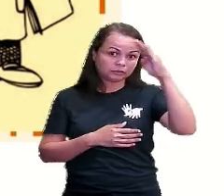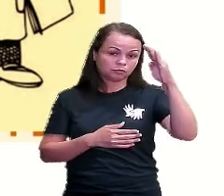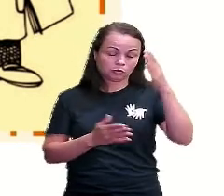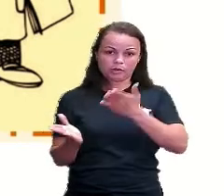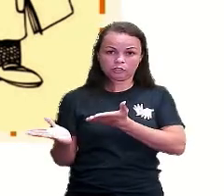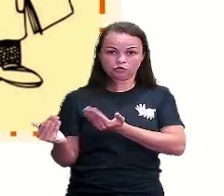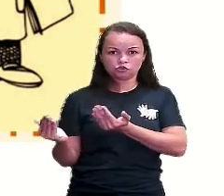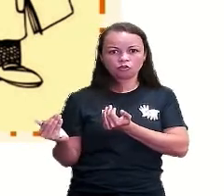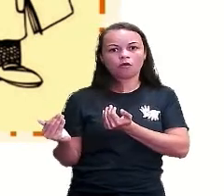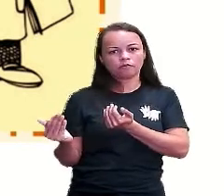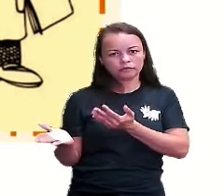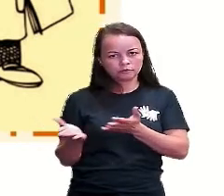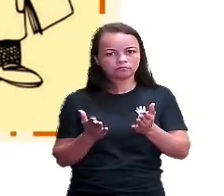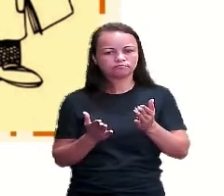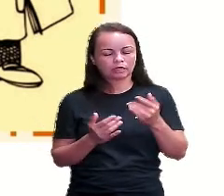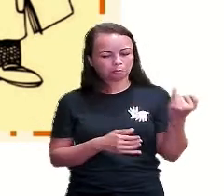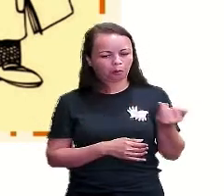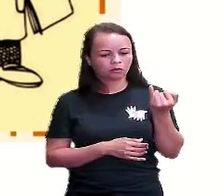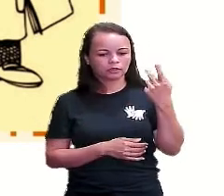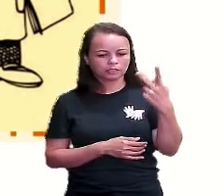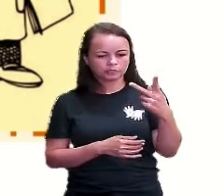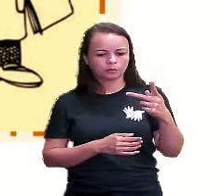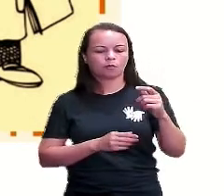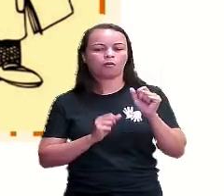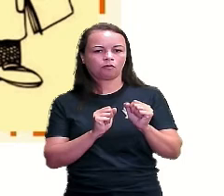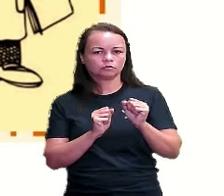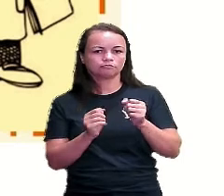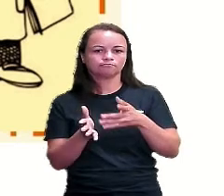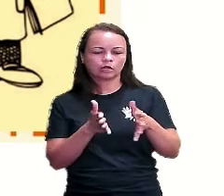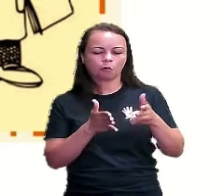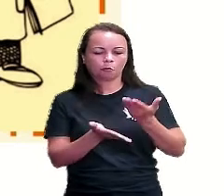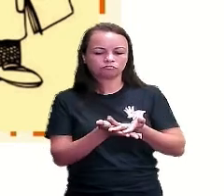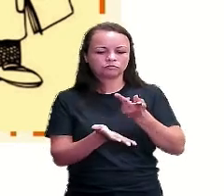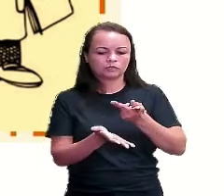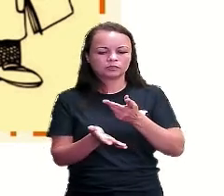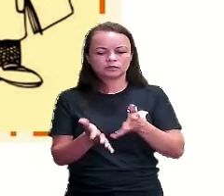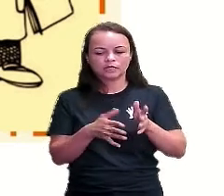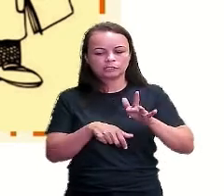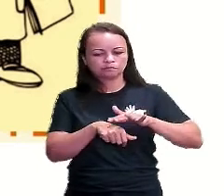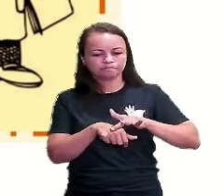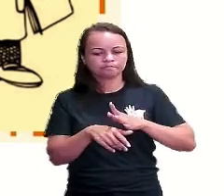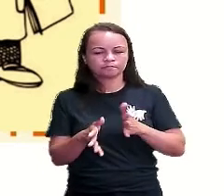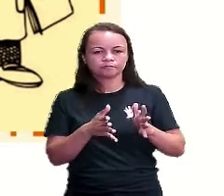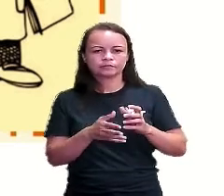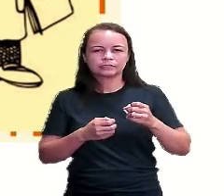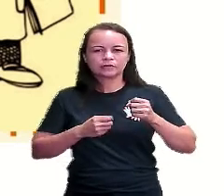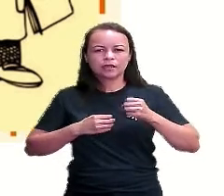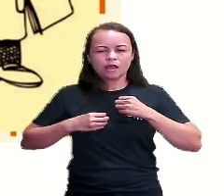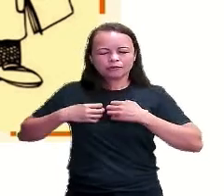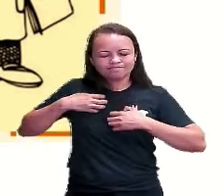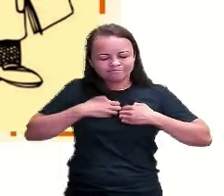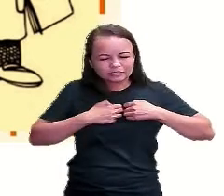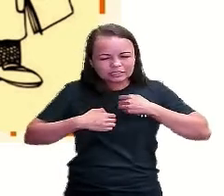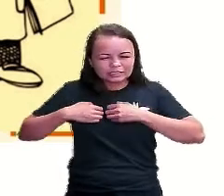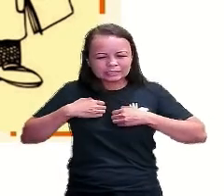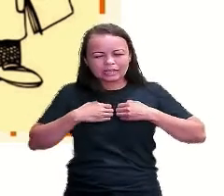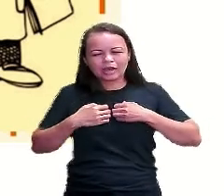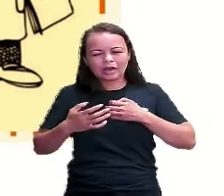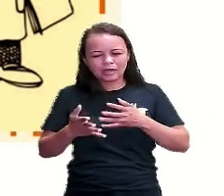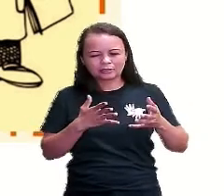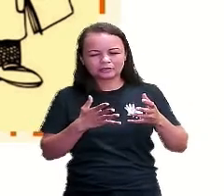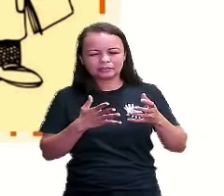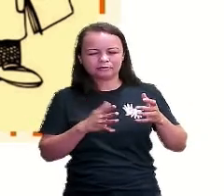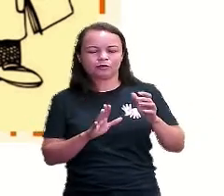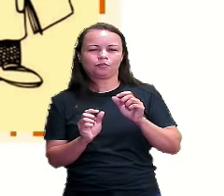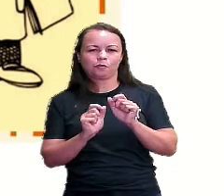essa informação que é importante. Ansiedade. A baixa, gente, de dopamina leva as pessoas a serem ansiosas. Ou seja, a gente